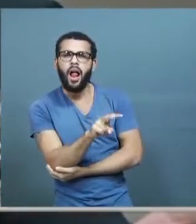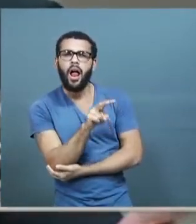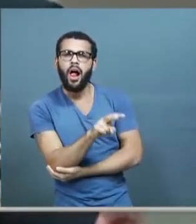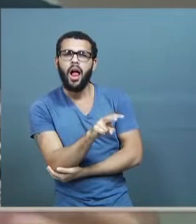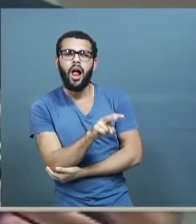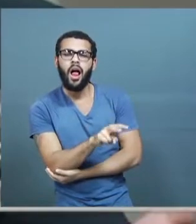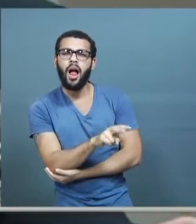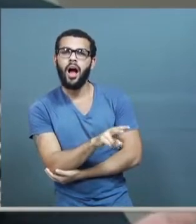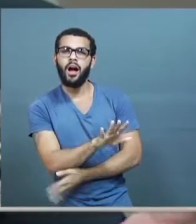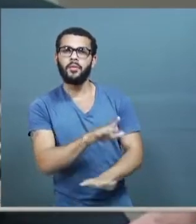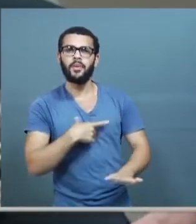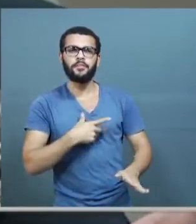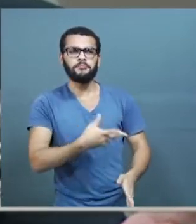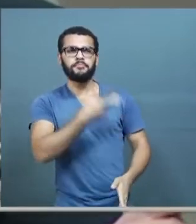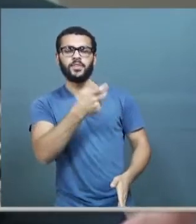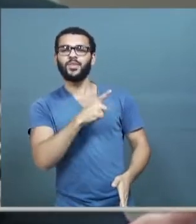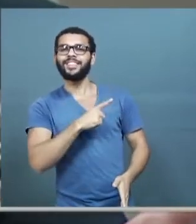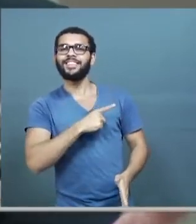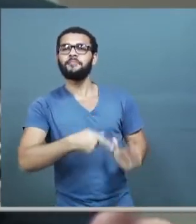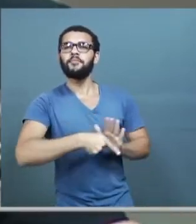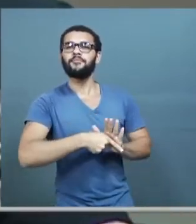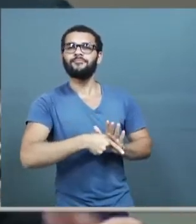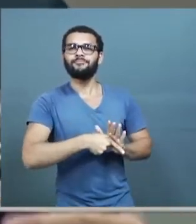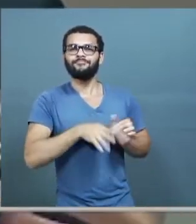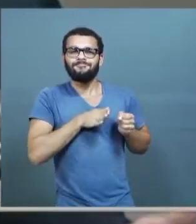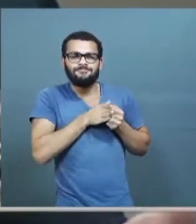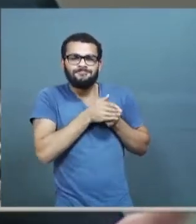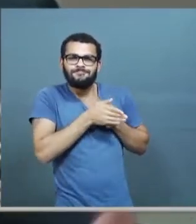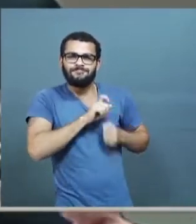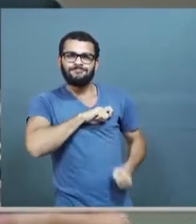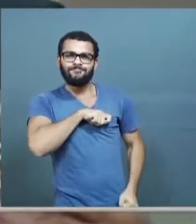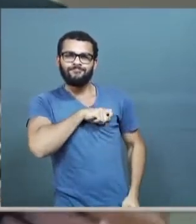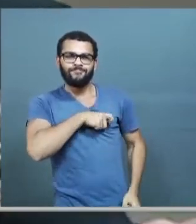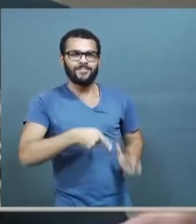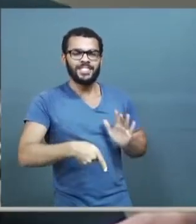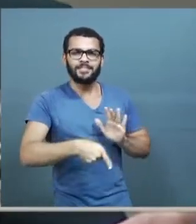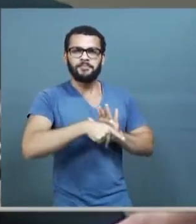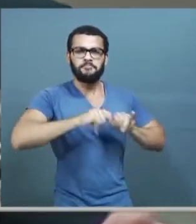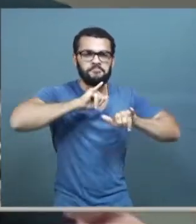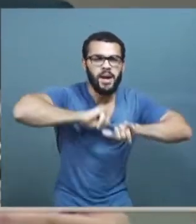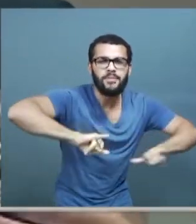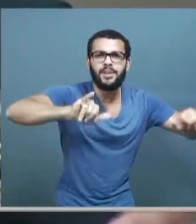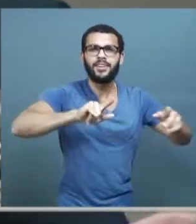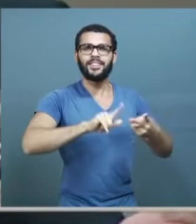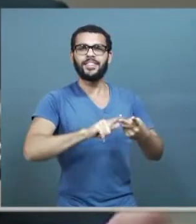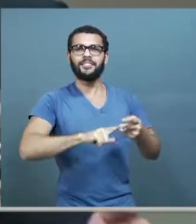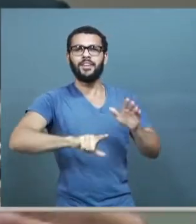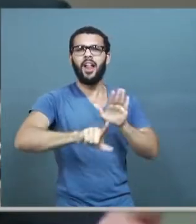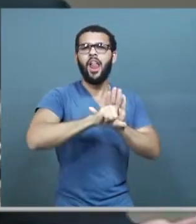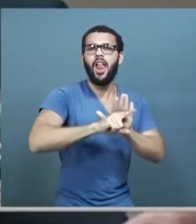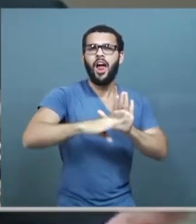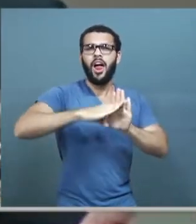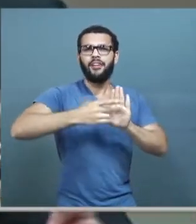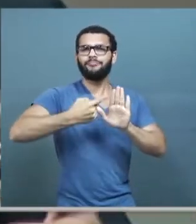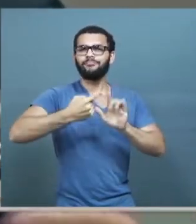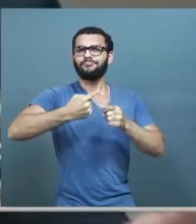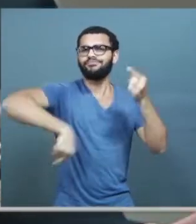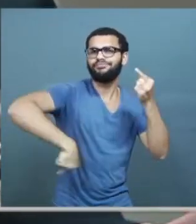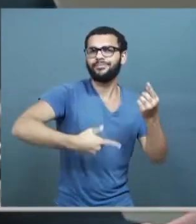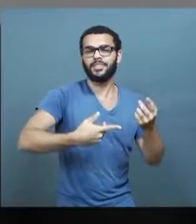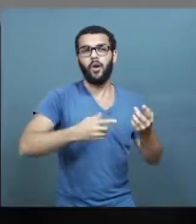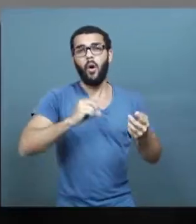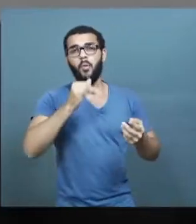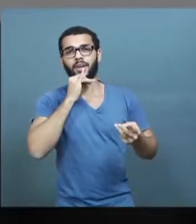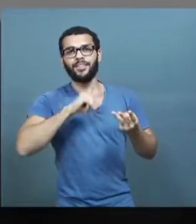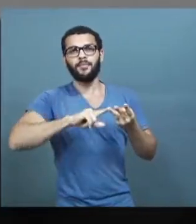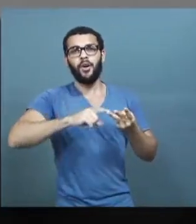ao contrário de todo o sensacionalismo do site, ali ilícitos, ilegalidades ou qualquer espécie de desvio